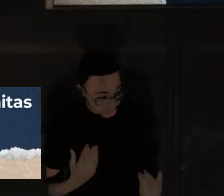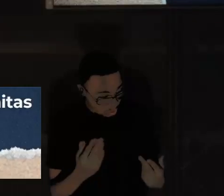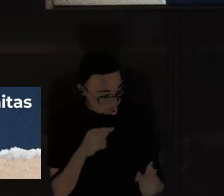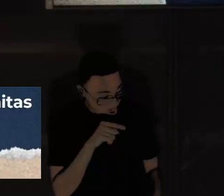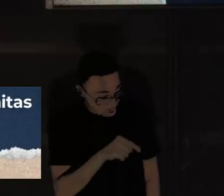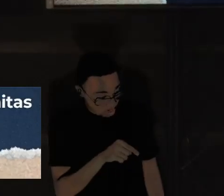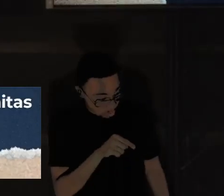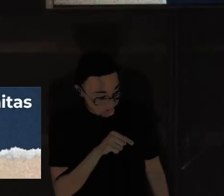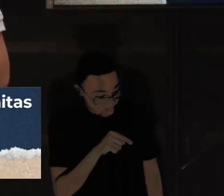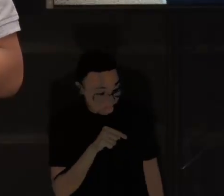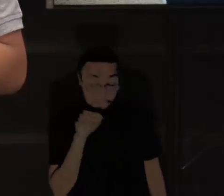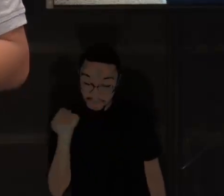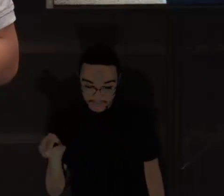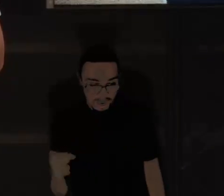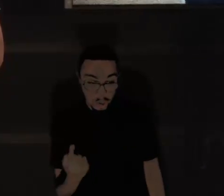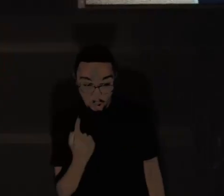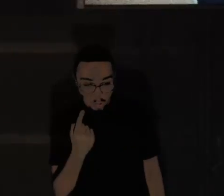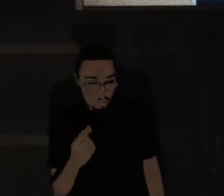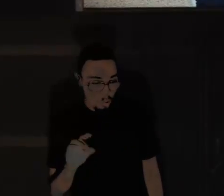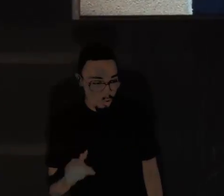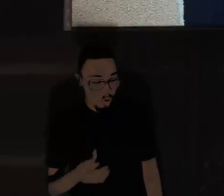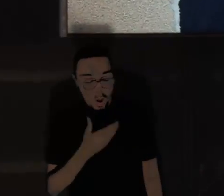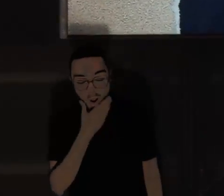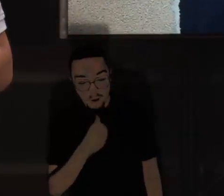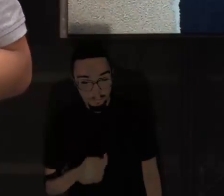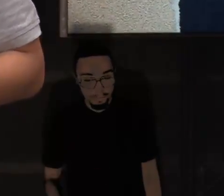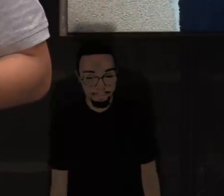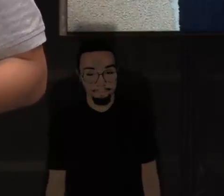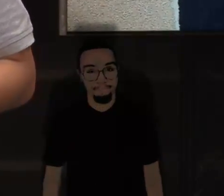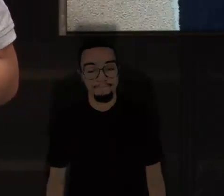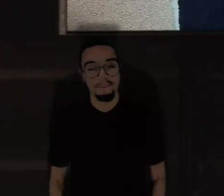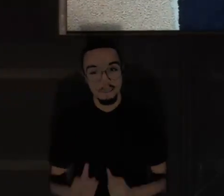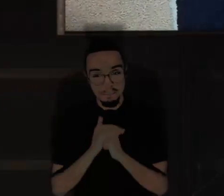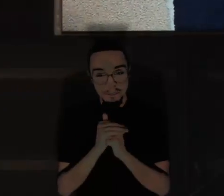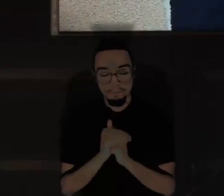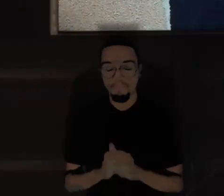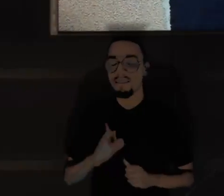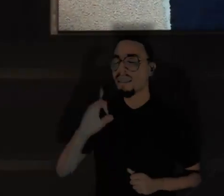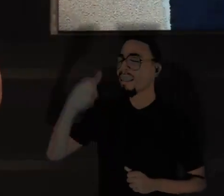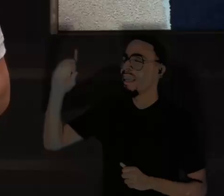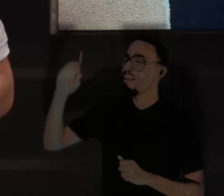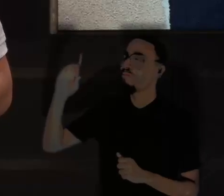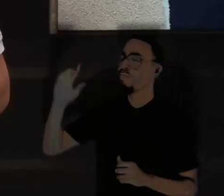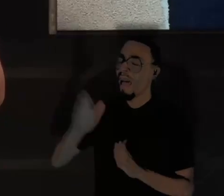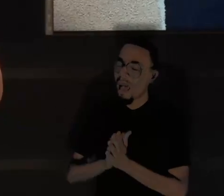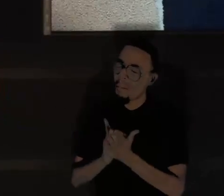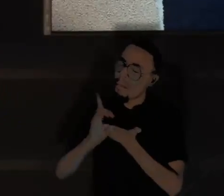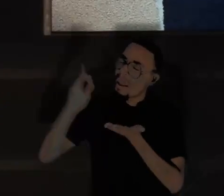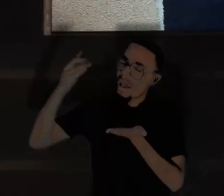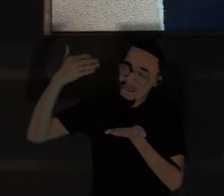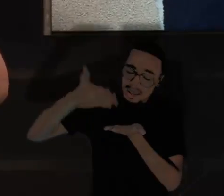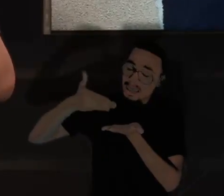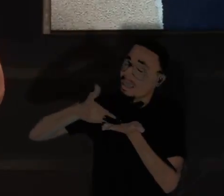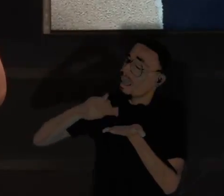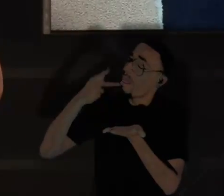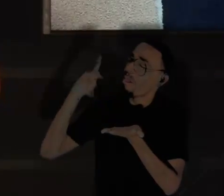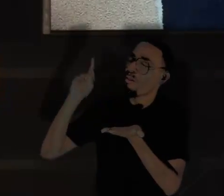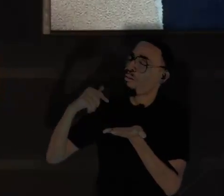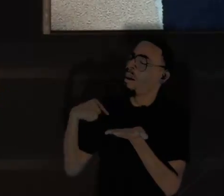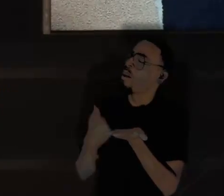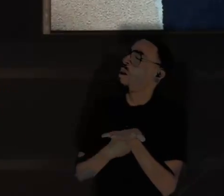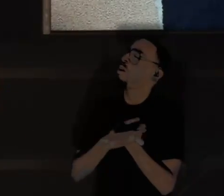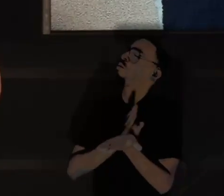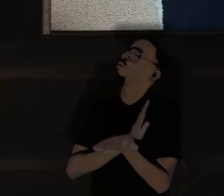homem. Deus, é a tua palavra nesta manhã. O nosso coração